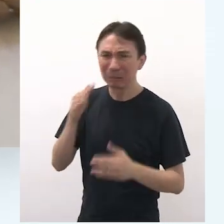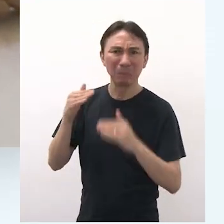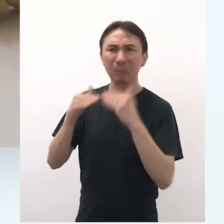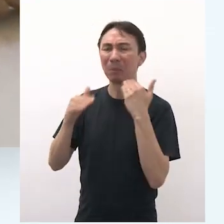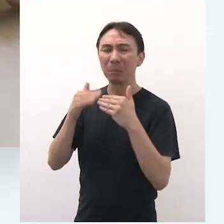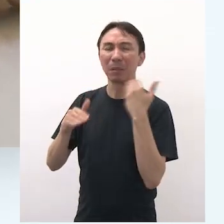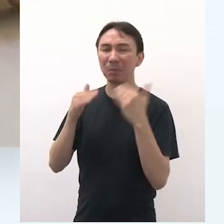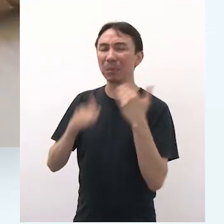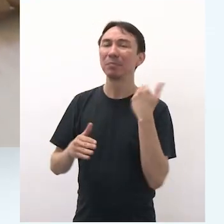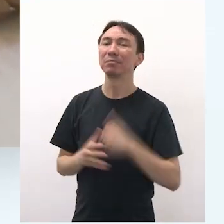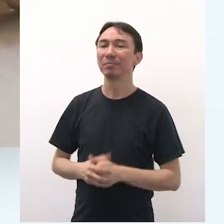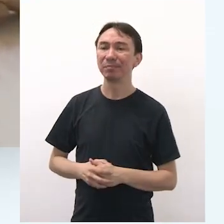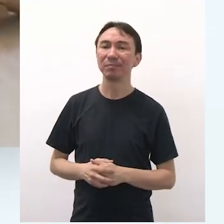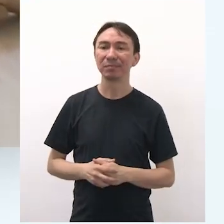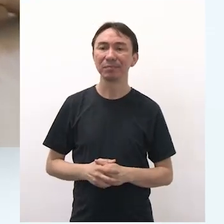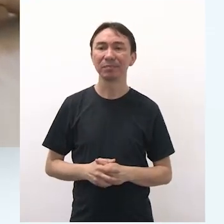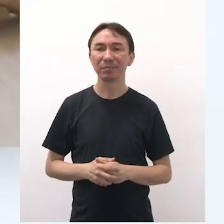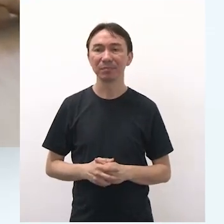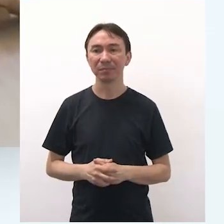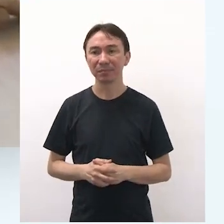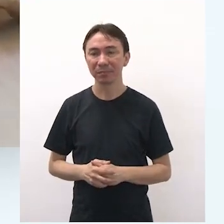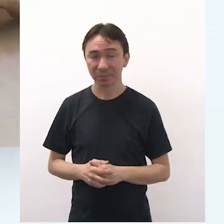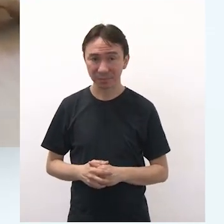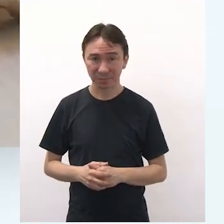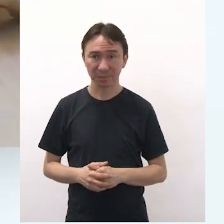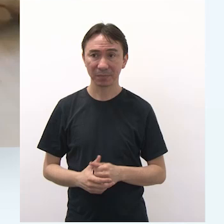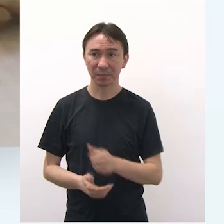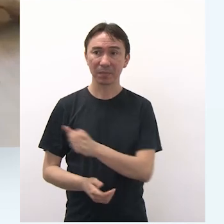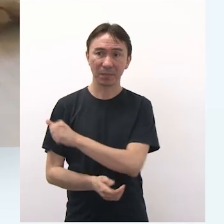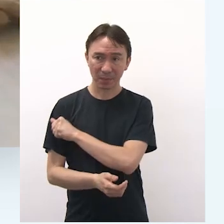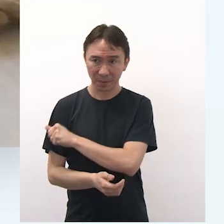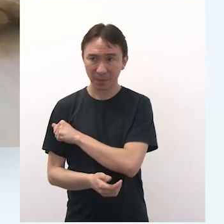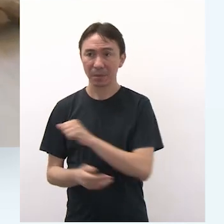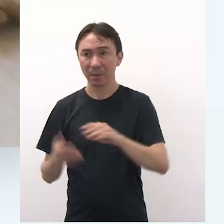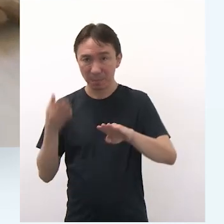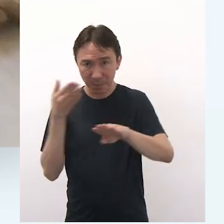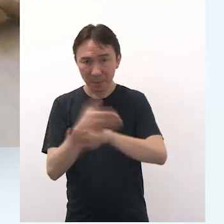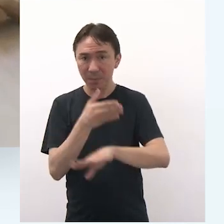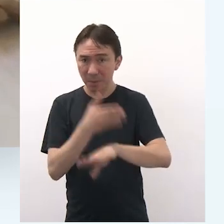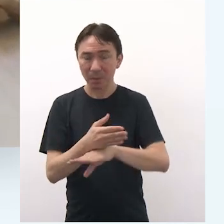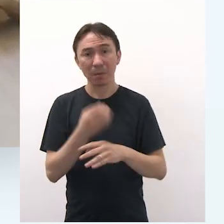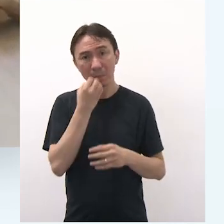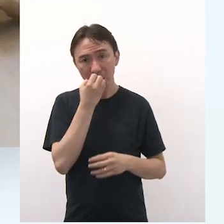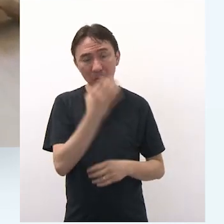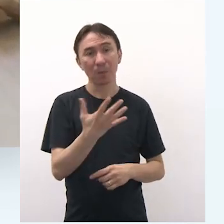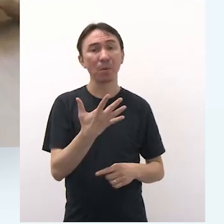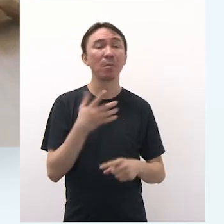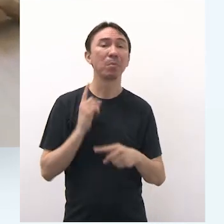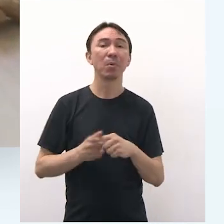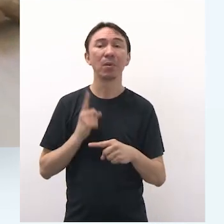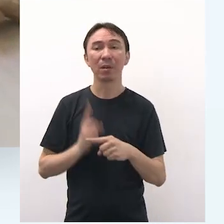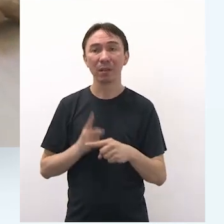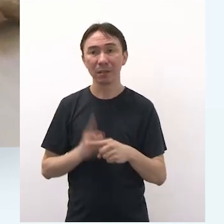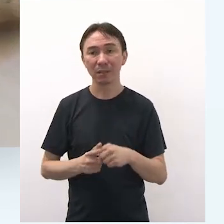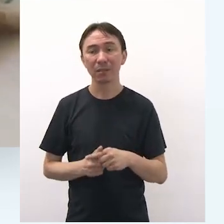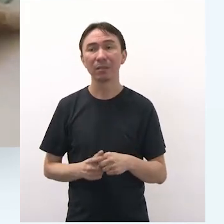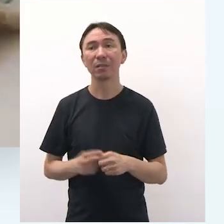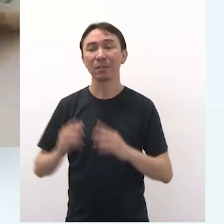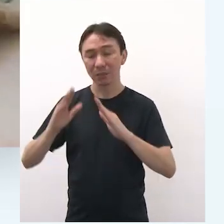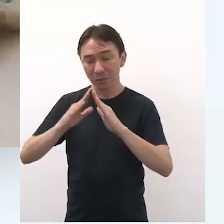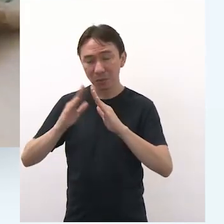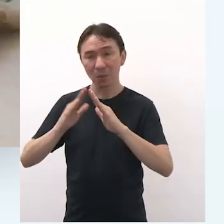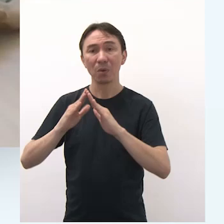O ponto positivo dos alunos participarem do conselho de classe é que eles sabem o que pode melhorar na